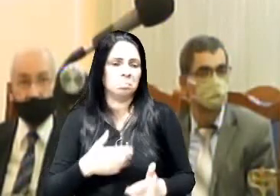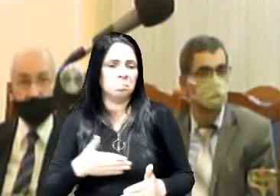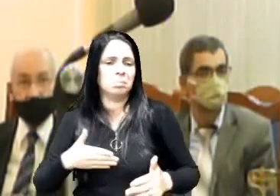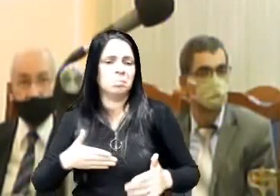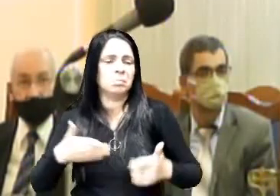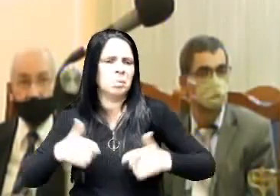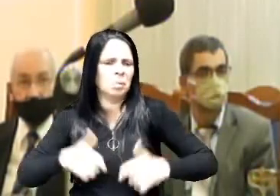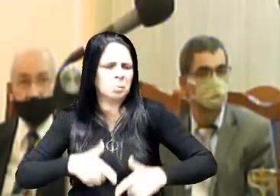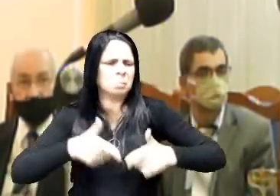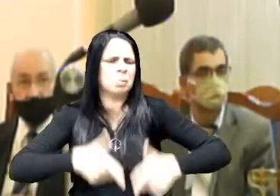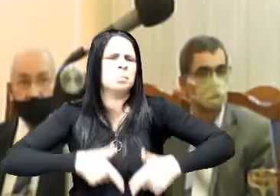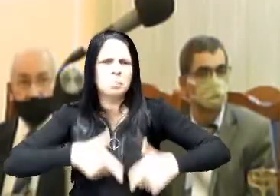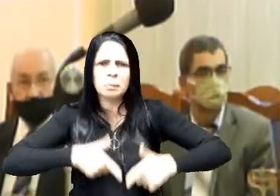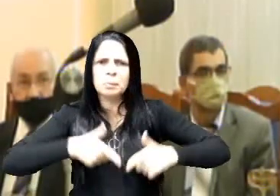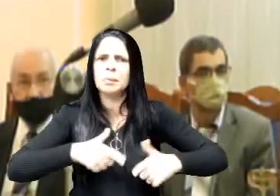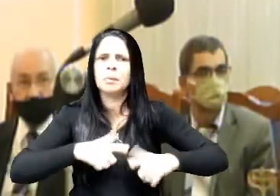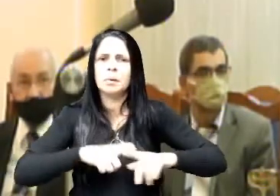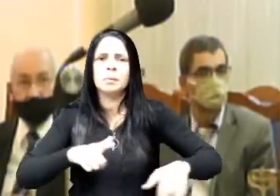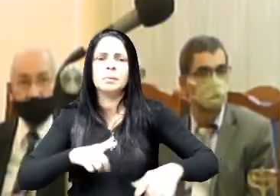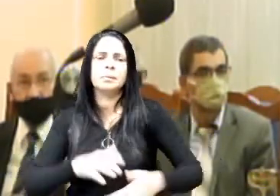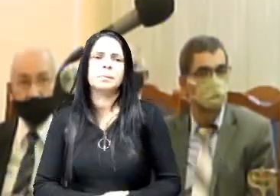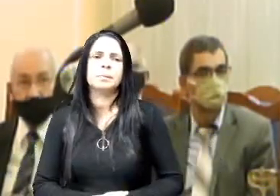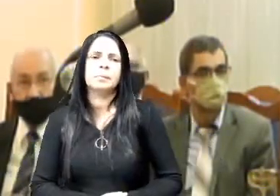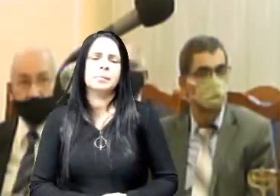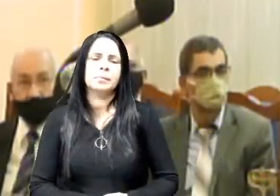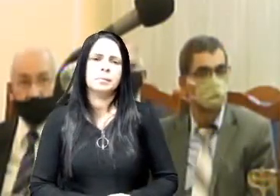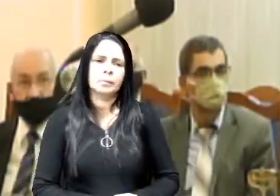que nós passamos muito tempo, irmão, sendo